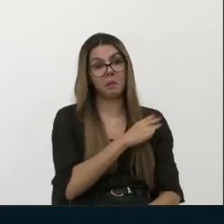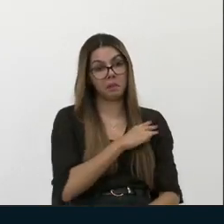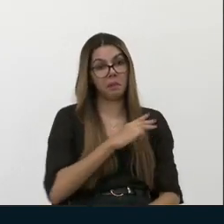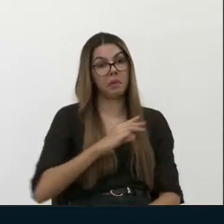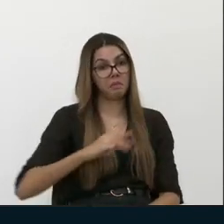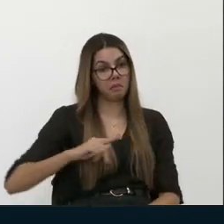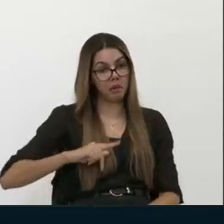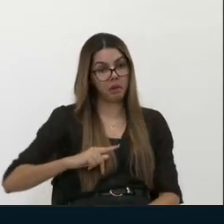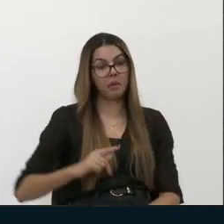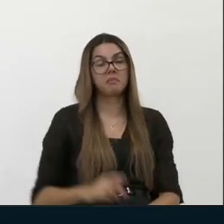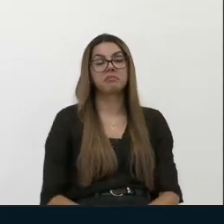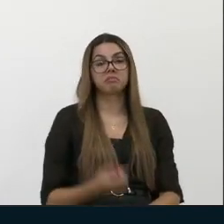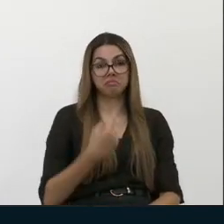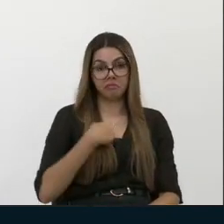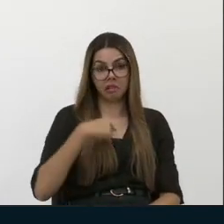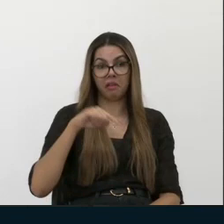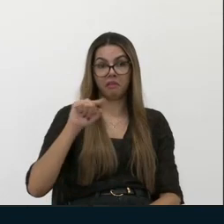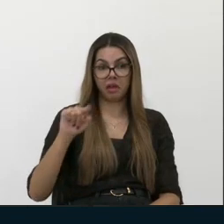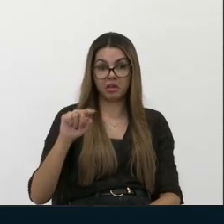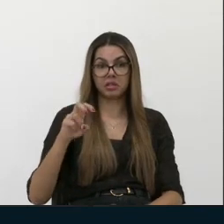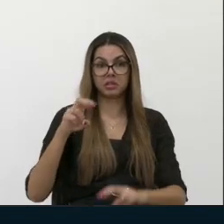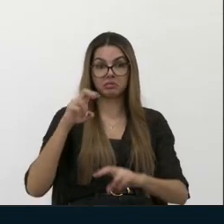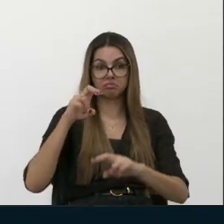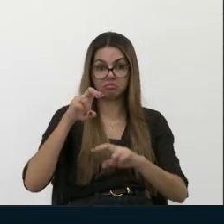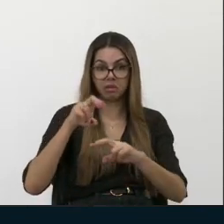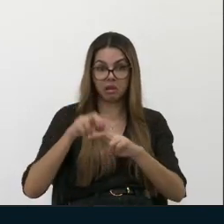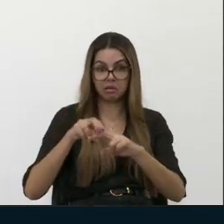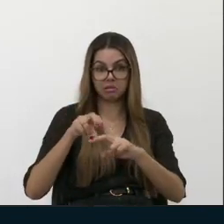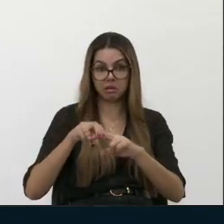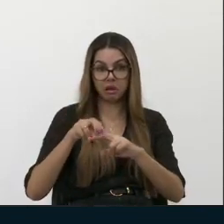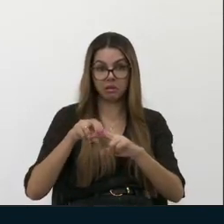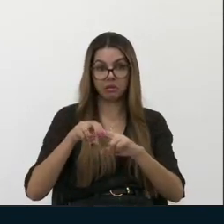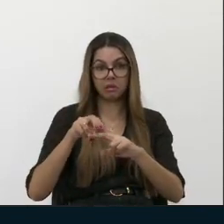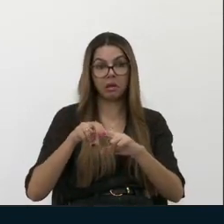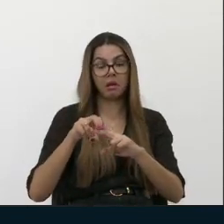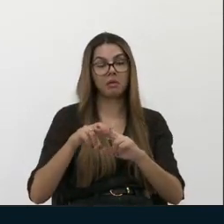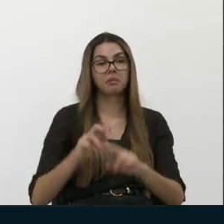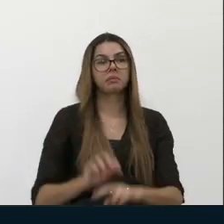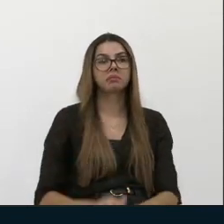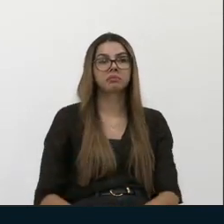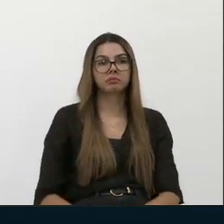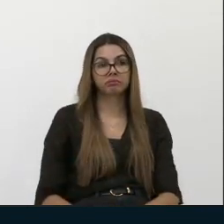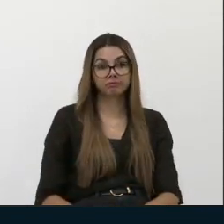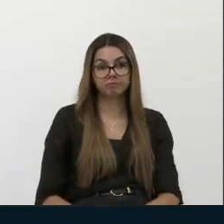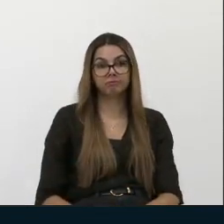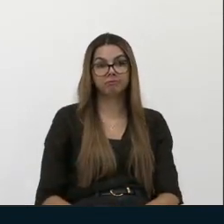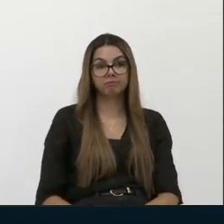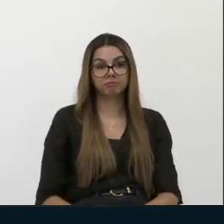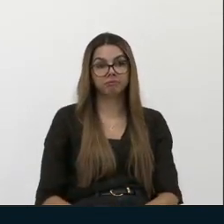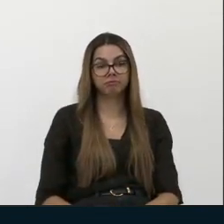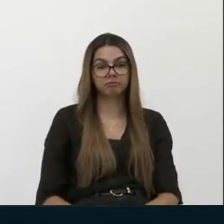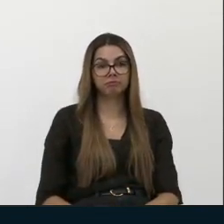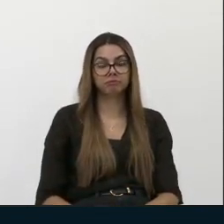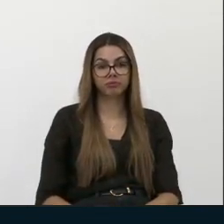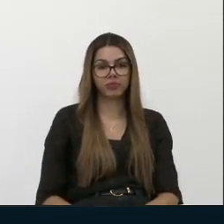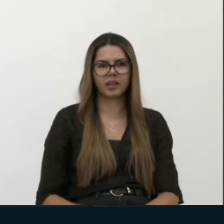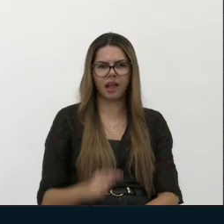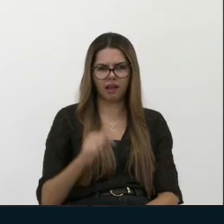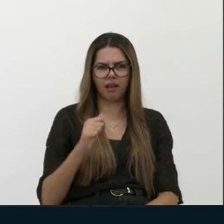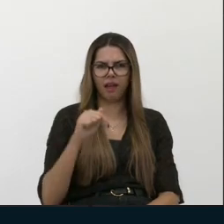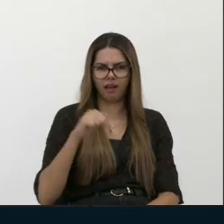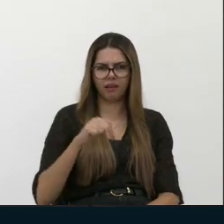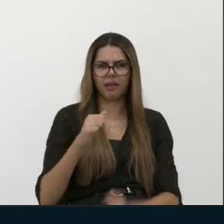ir. Sentar no banco lá, a senhora vai ter que ir lá. Aqui a senhora pode fugir,